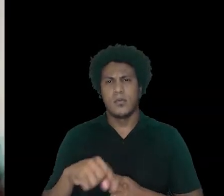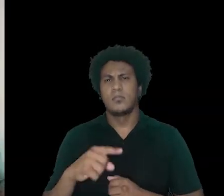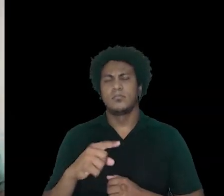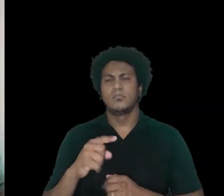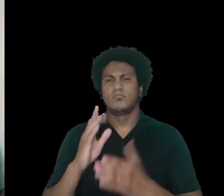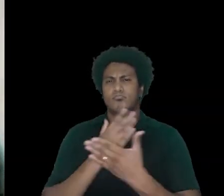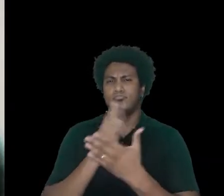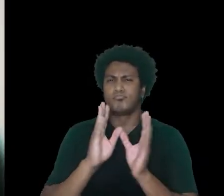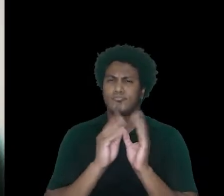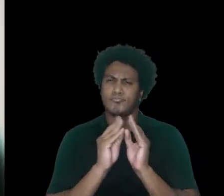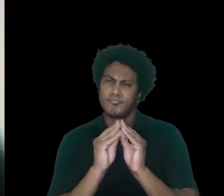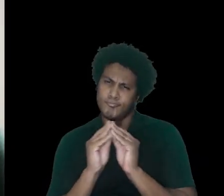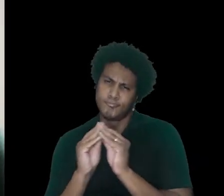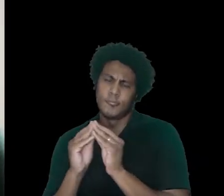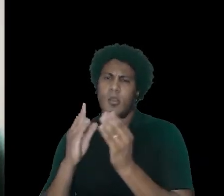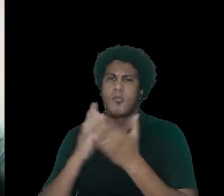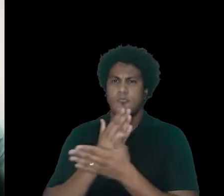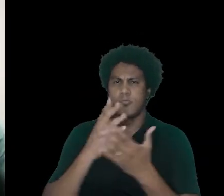revisei, né?